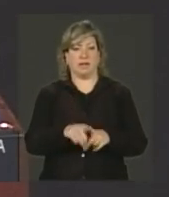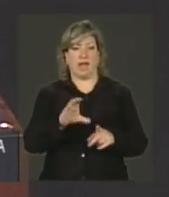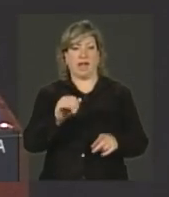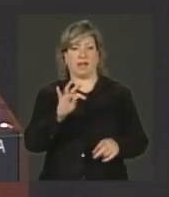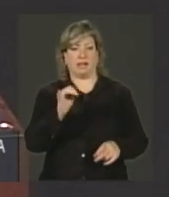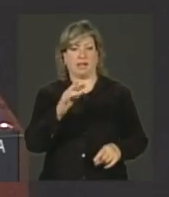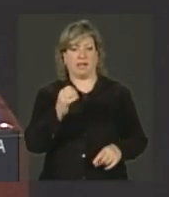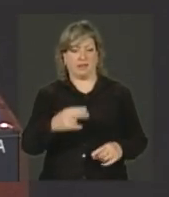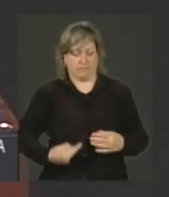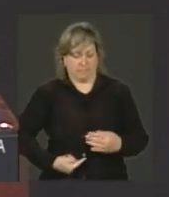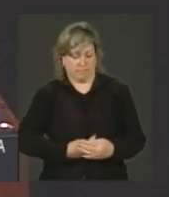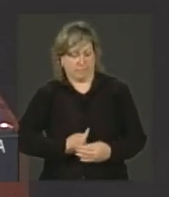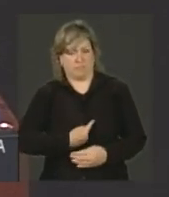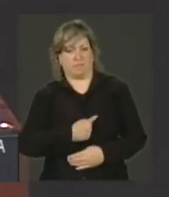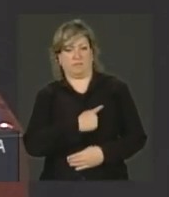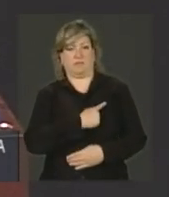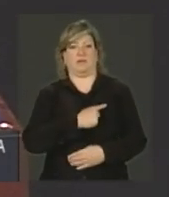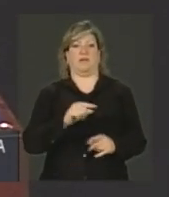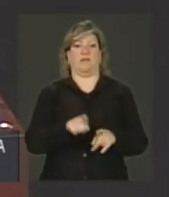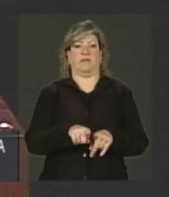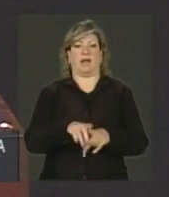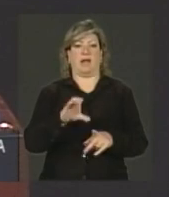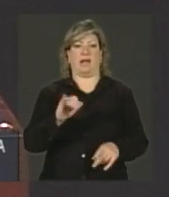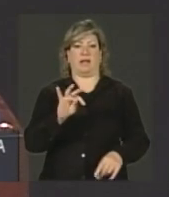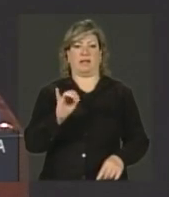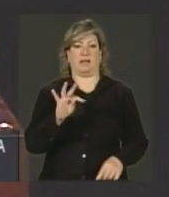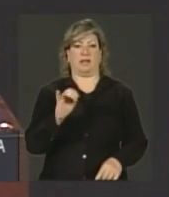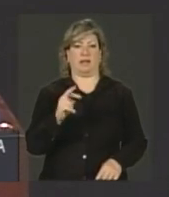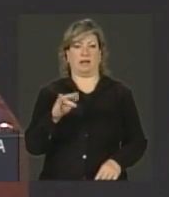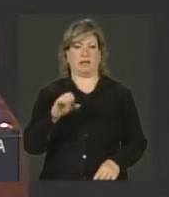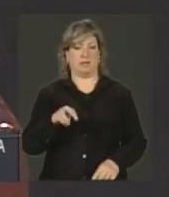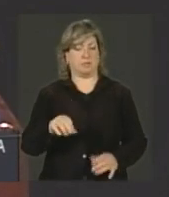penetrar numa artéria e eliminar uma obstrução.